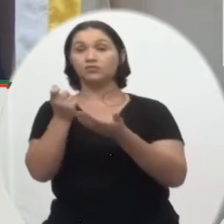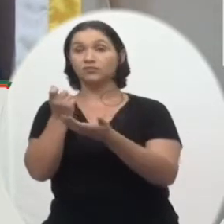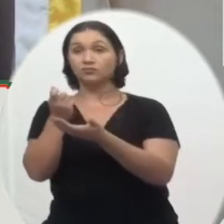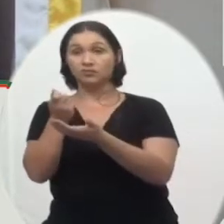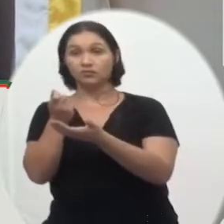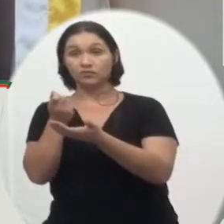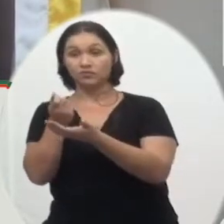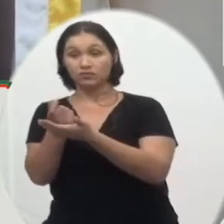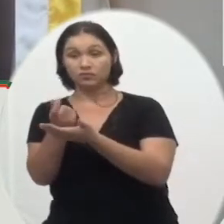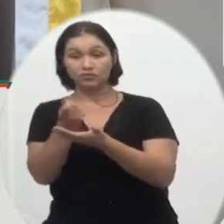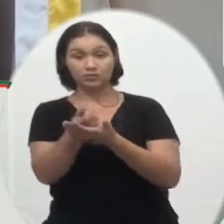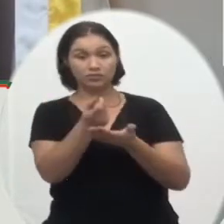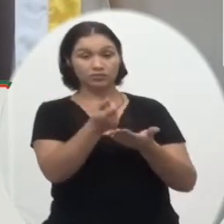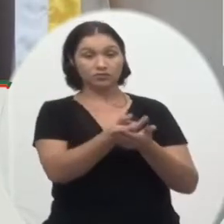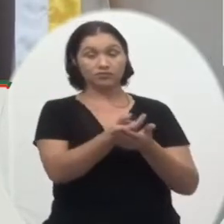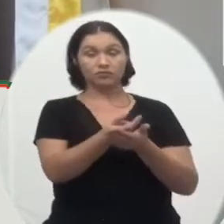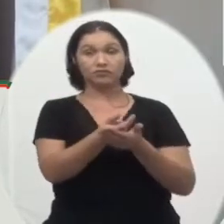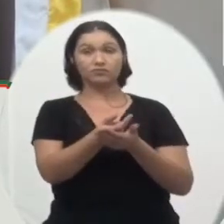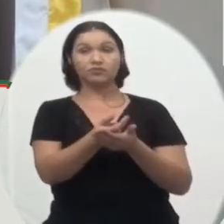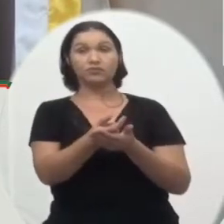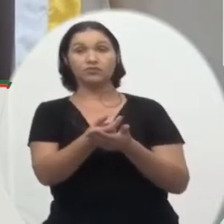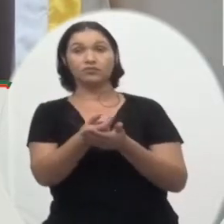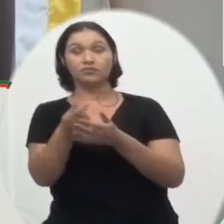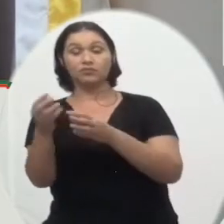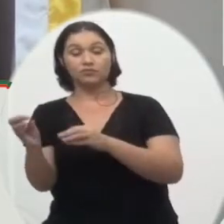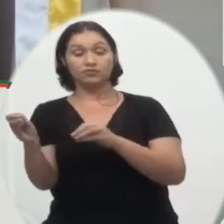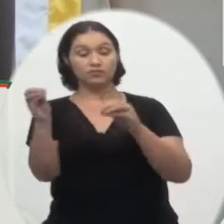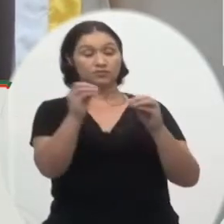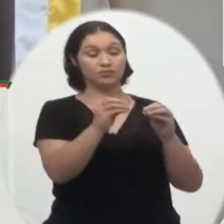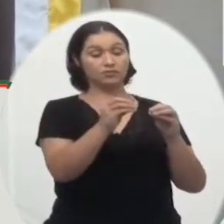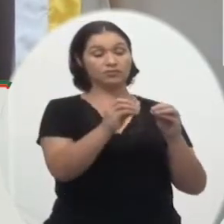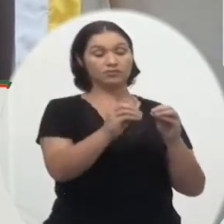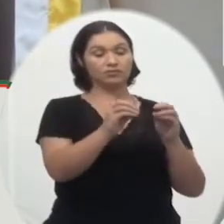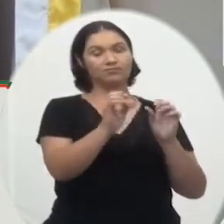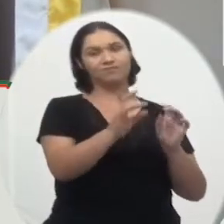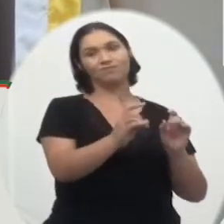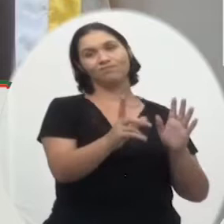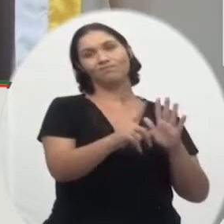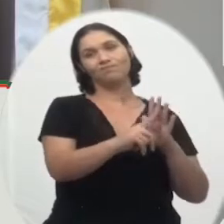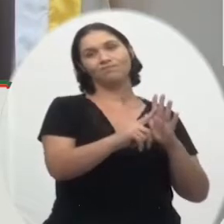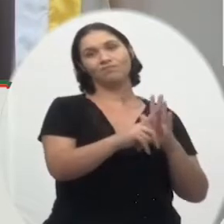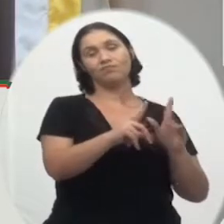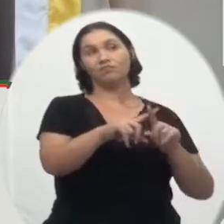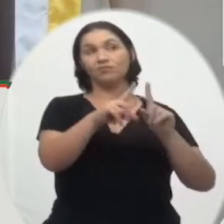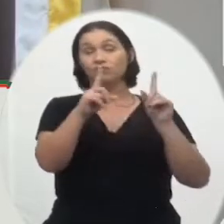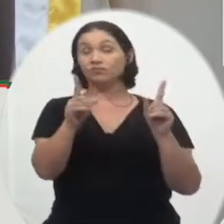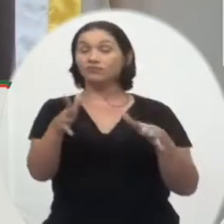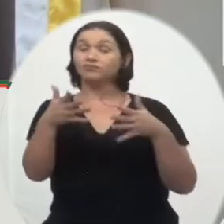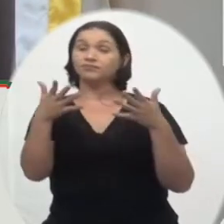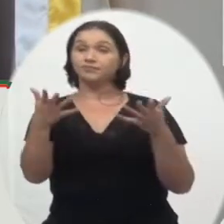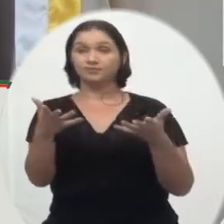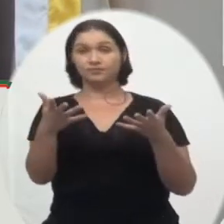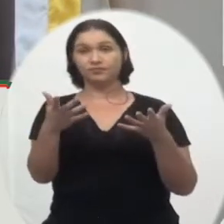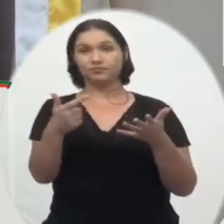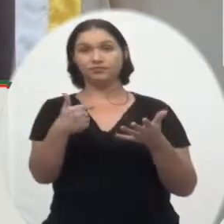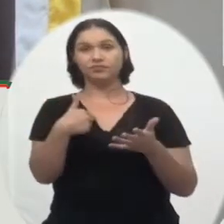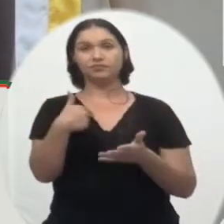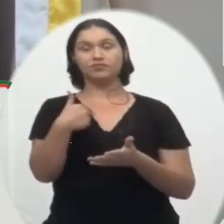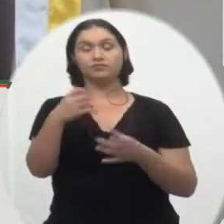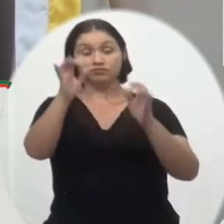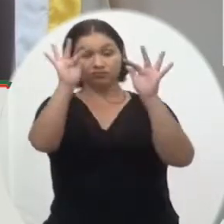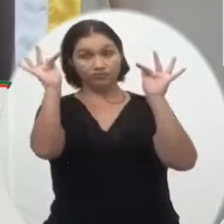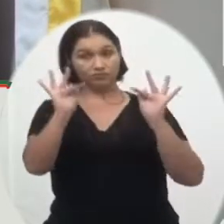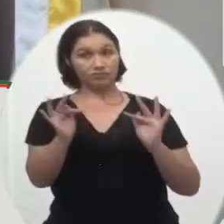nossa região, onde gera muito emprego e renda. Por isso, fico feliz naquele momento poder contribuir também com essa